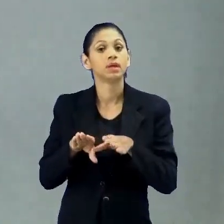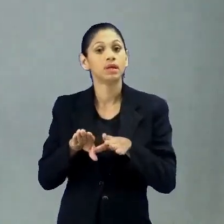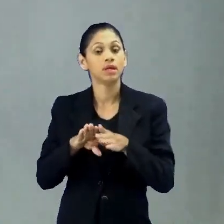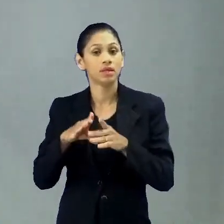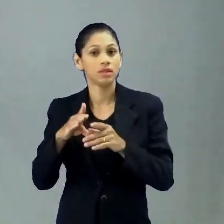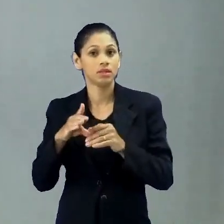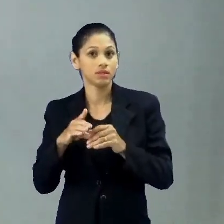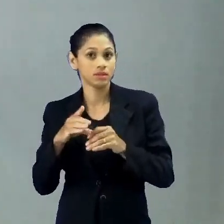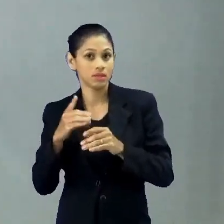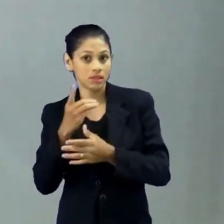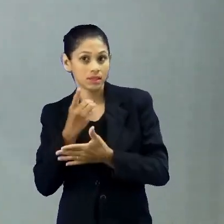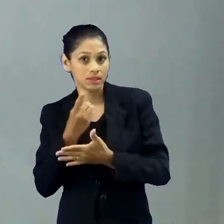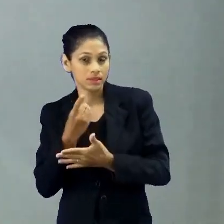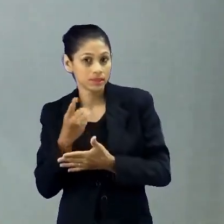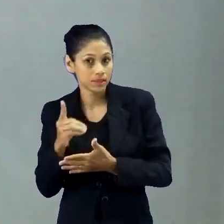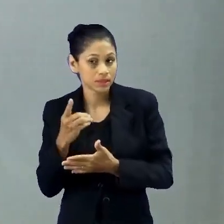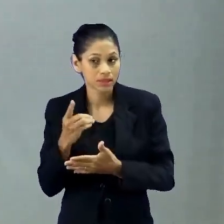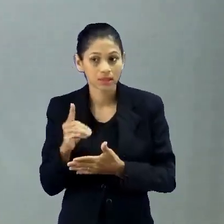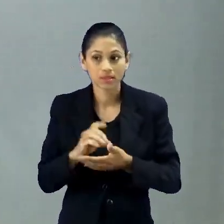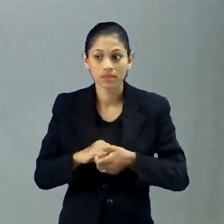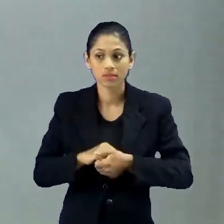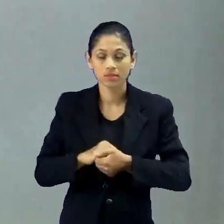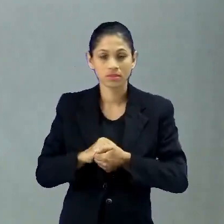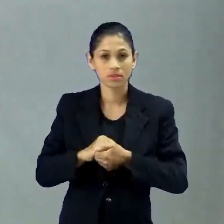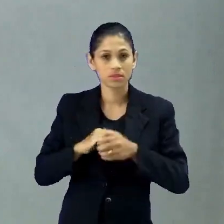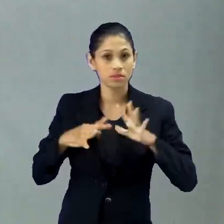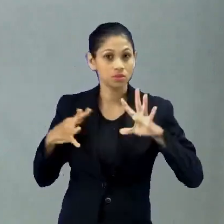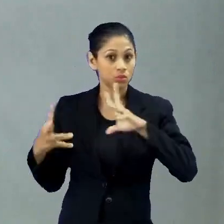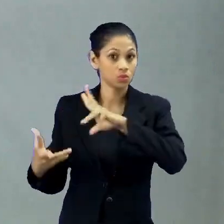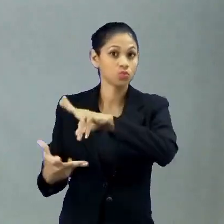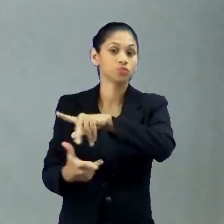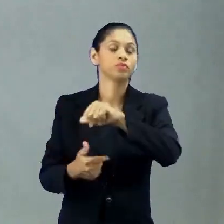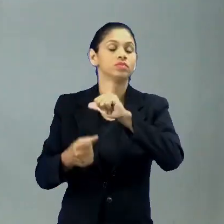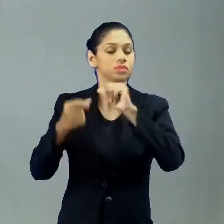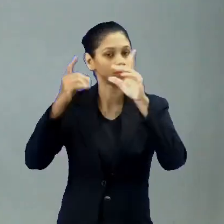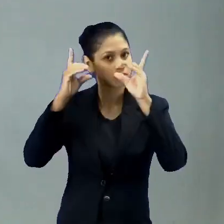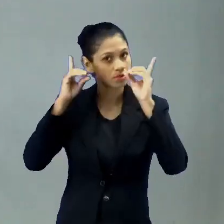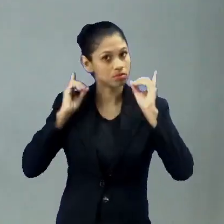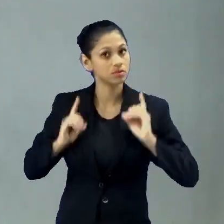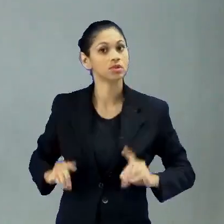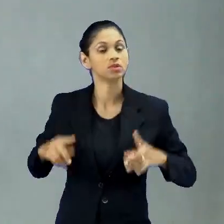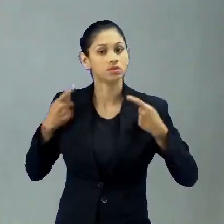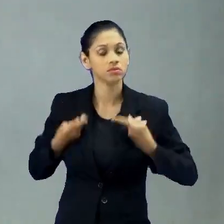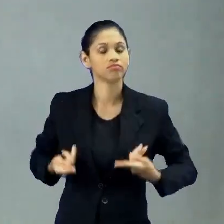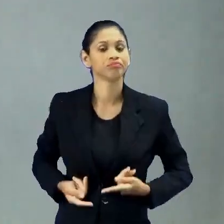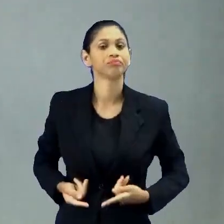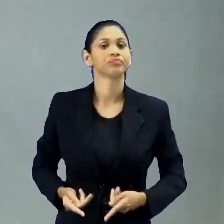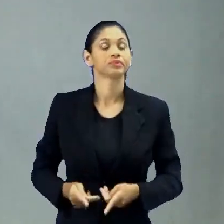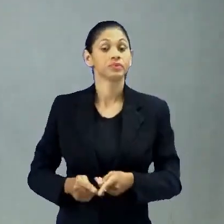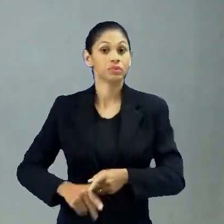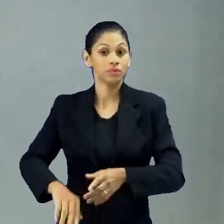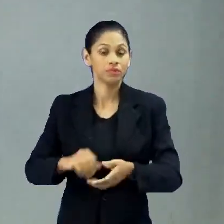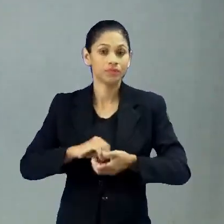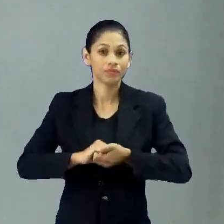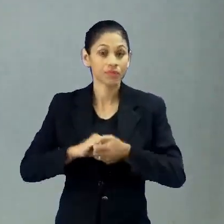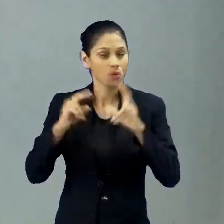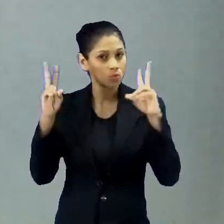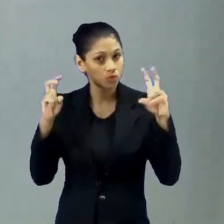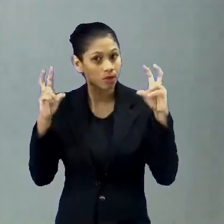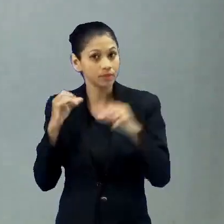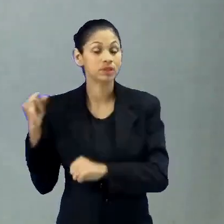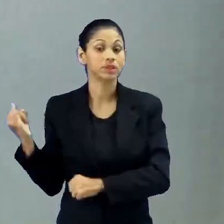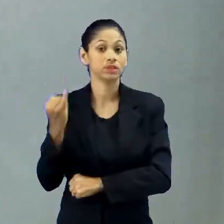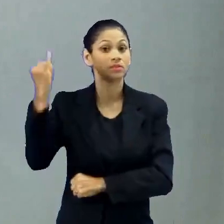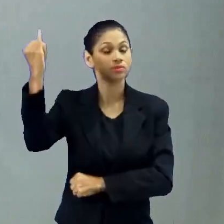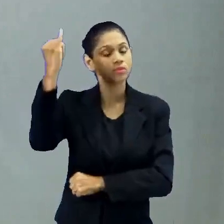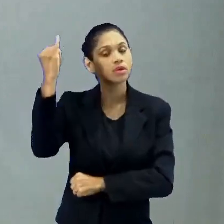de Direitos Humanos. Um tema muito recorrente, não só na atualidade, mas inclusive em